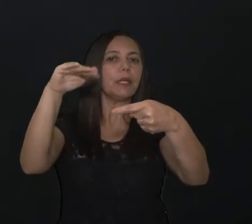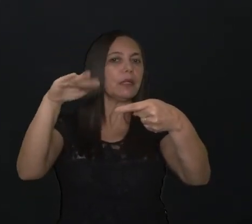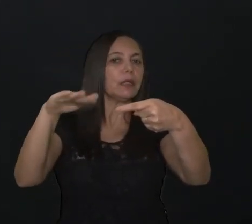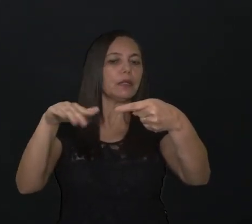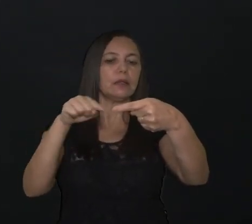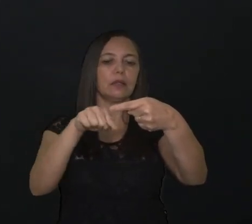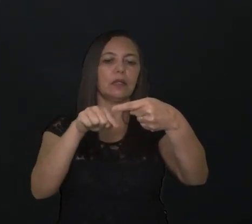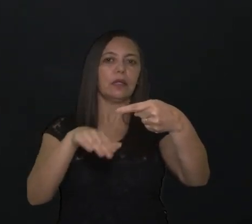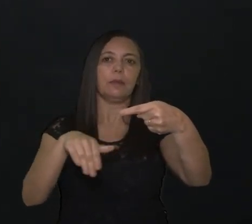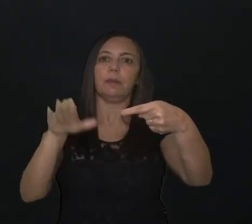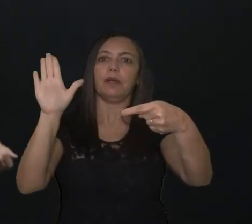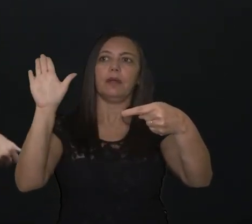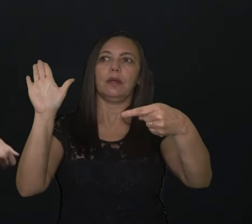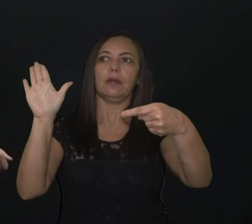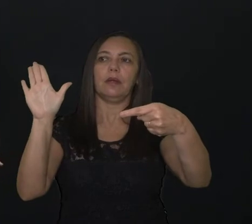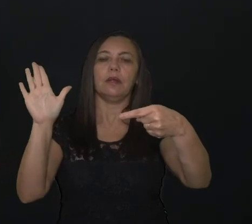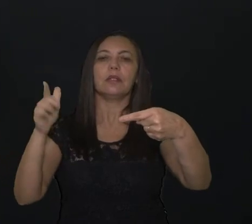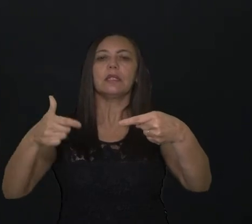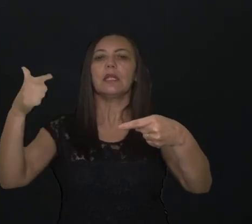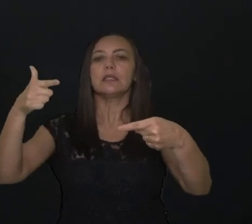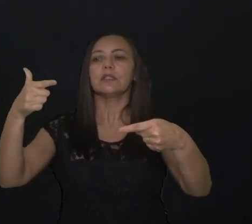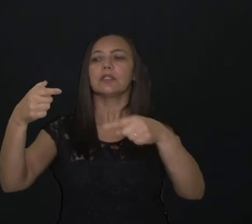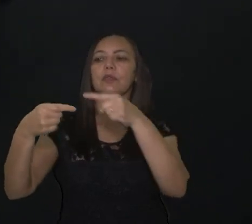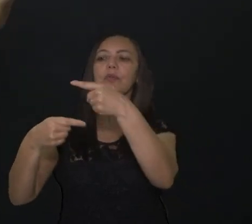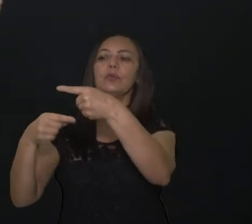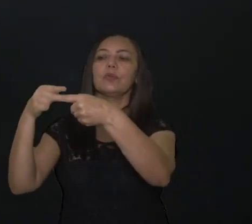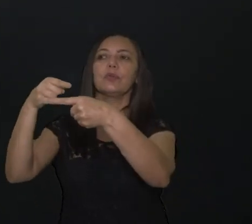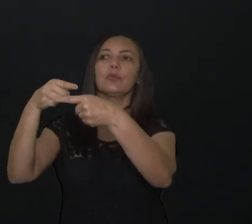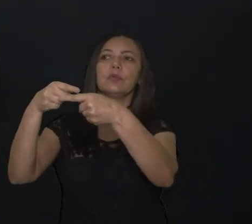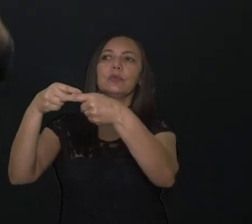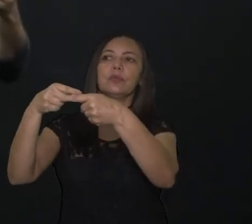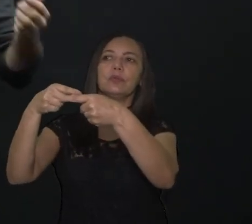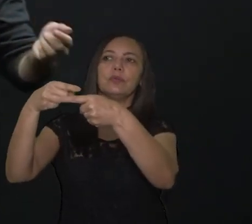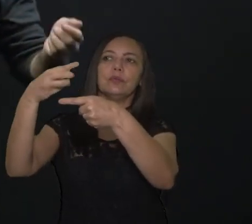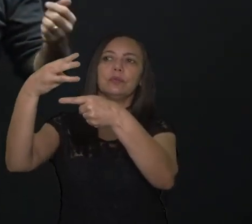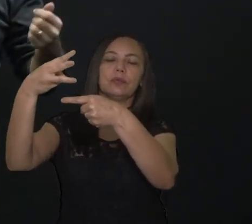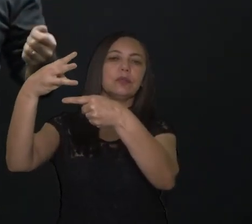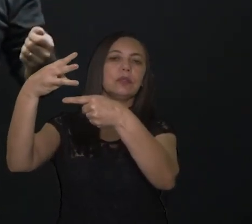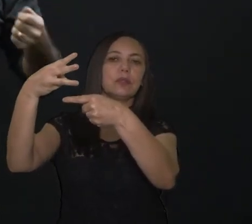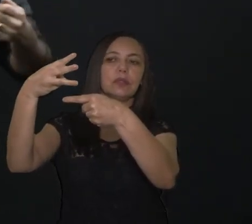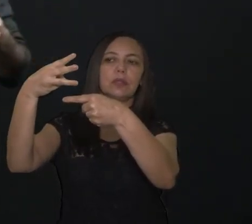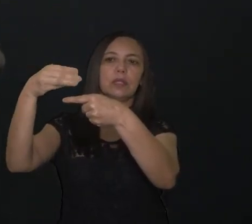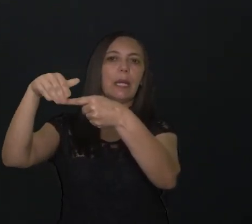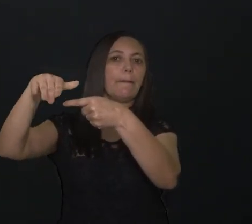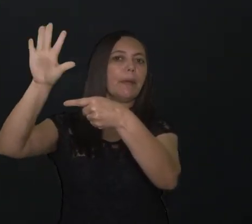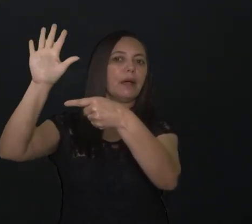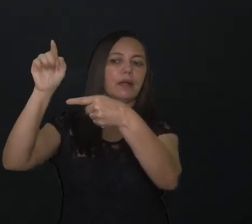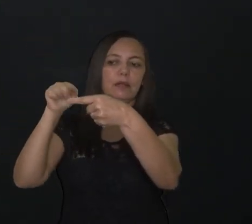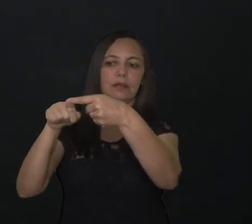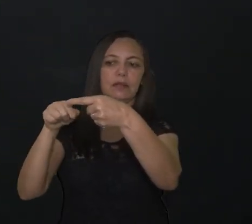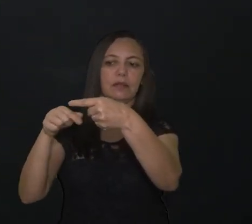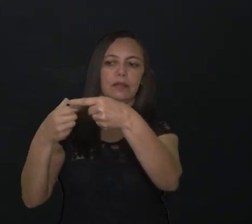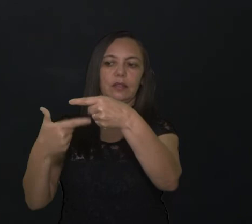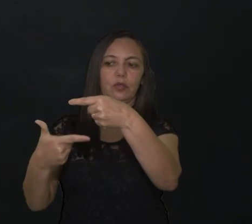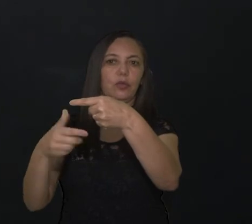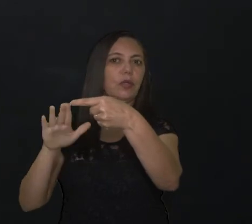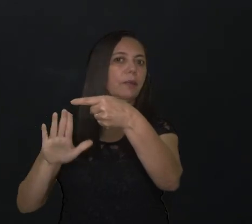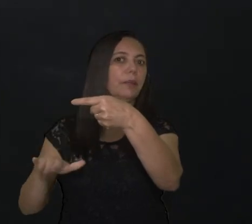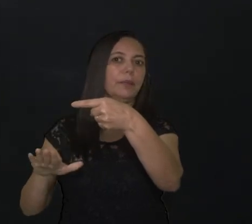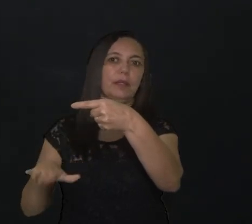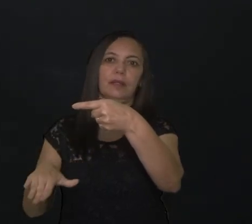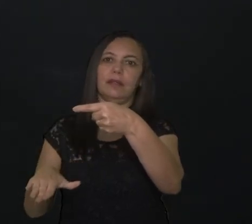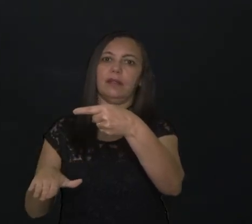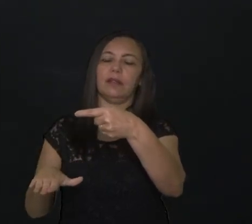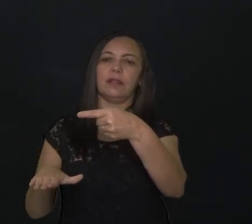baixo. Beleza. Repare que nessa segunda fração, o valor de cima é maior do que o de baixo. Opa!